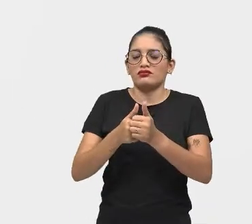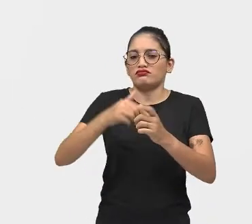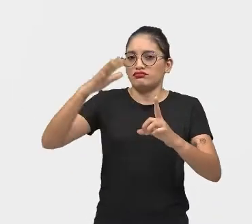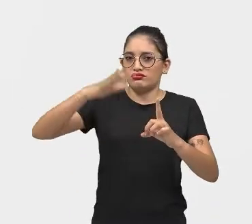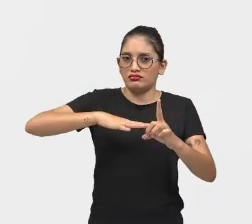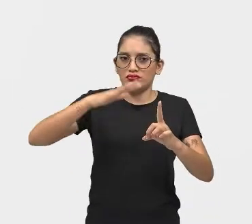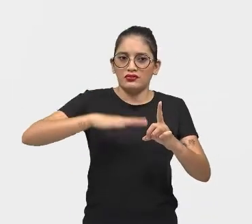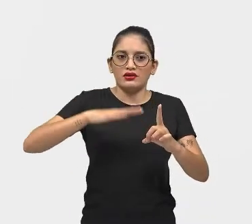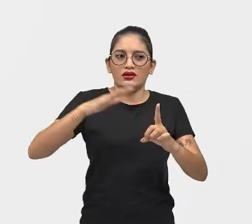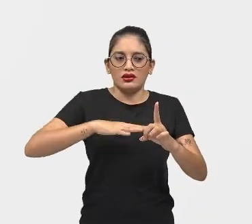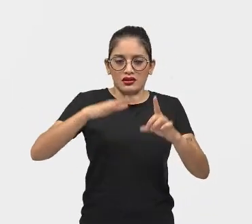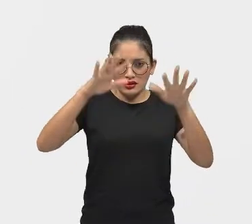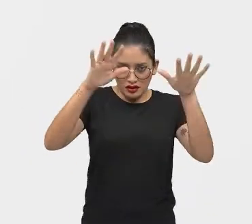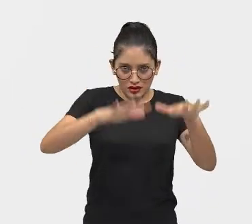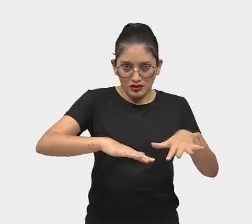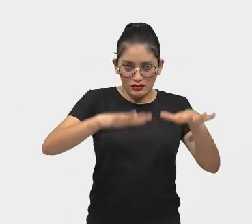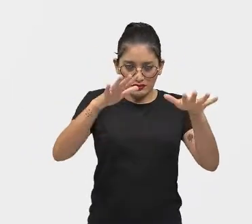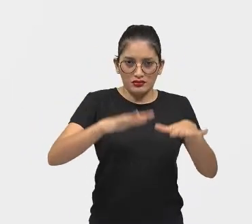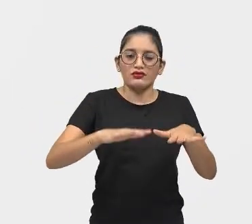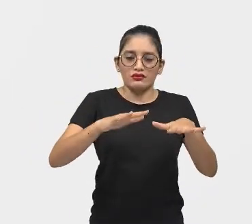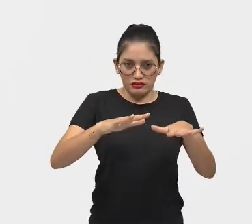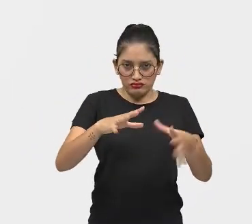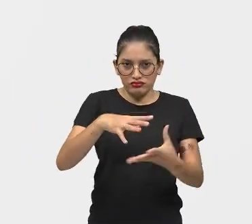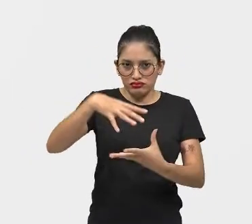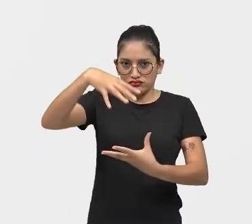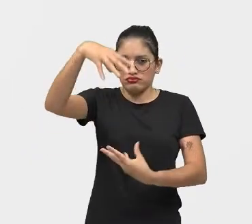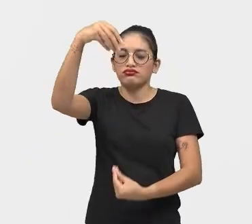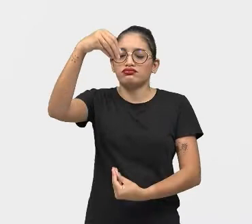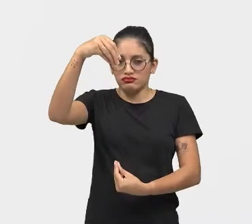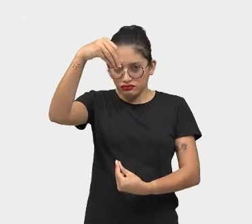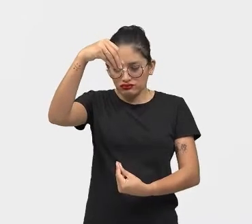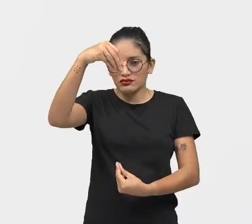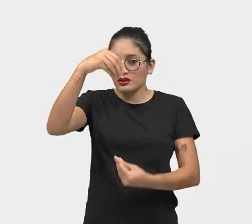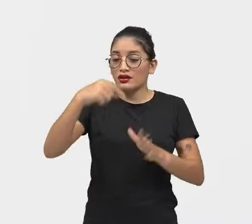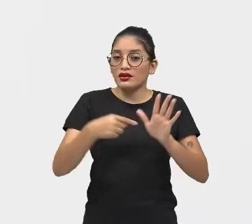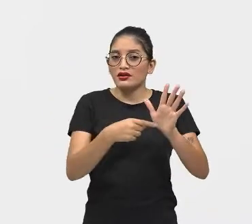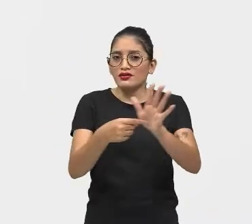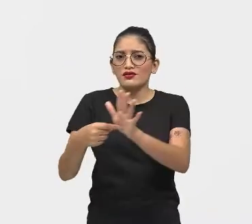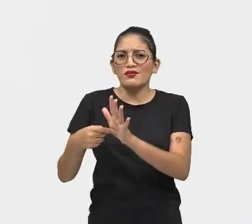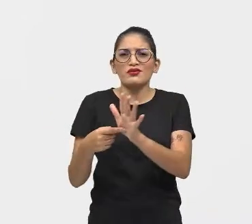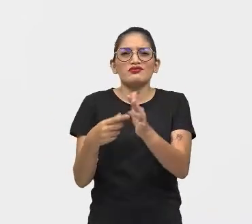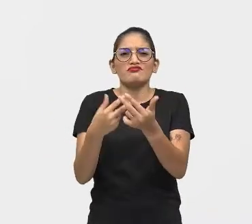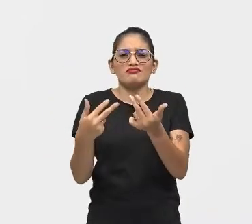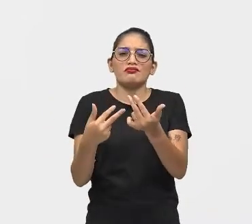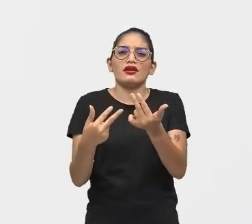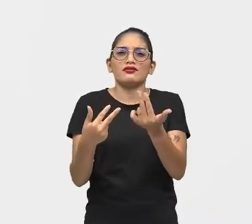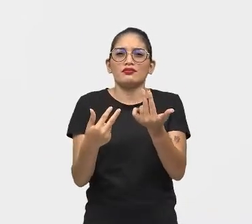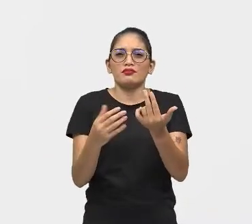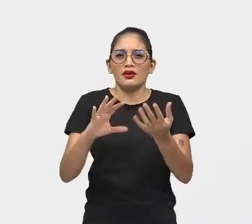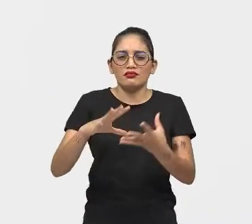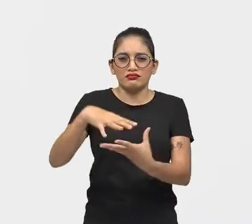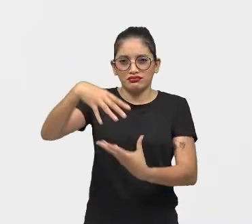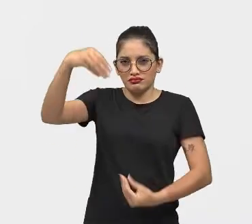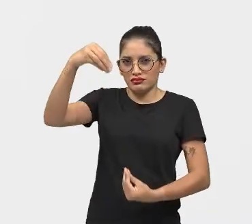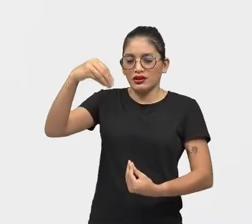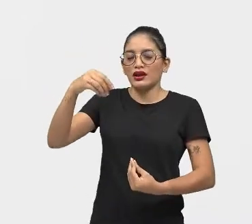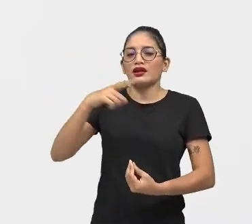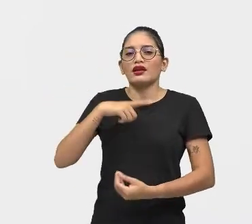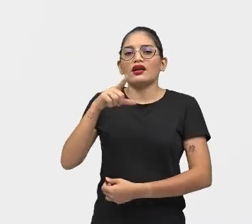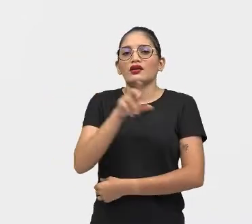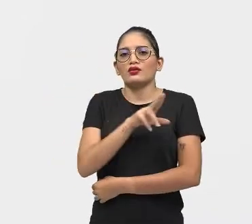politeísmo. A divindade que se manifesta em muitas divindades, que nós chamamos